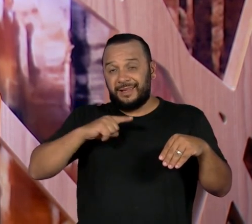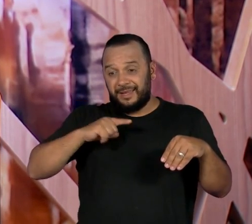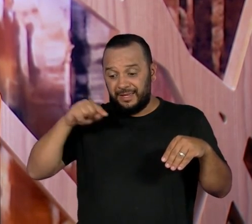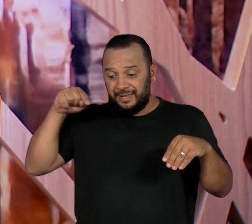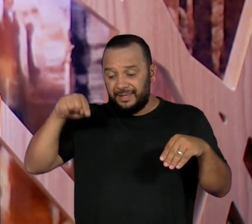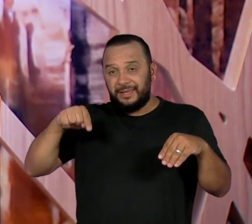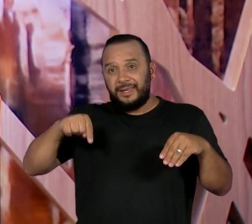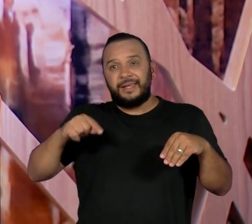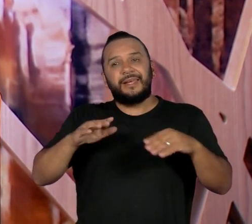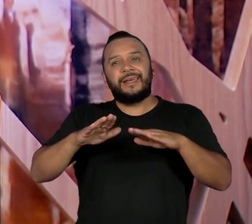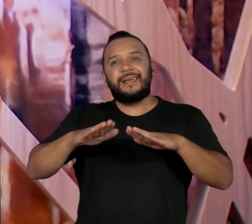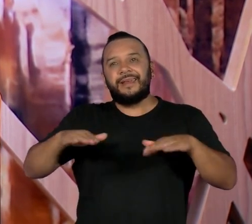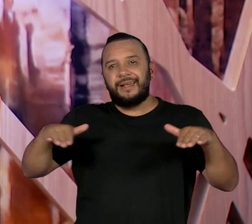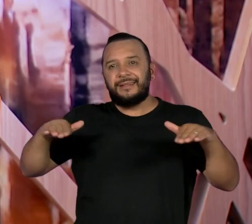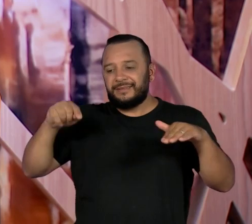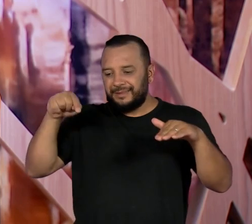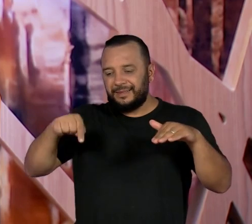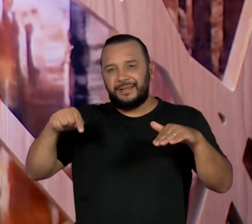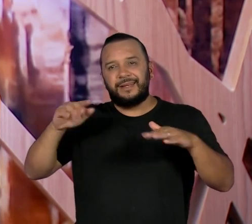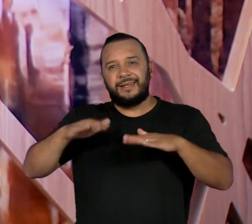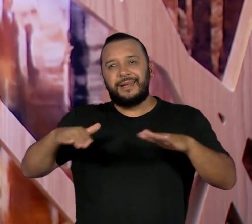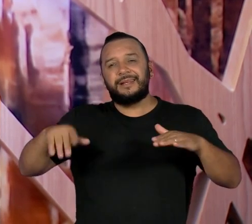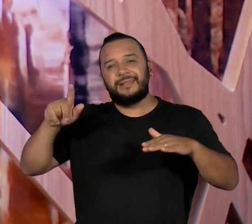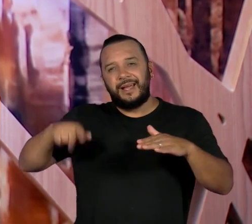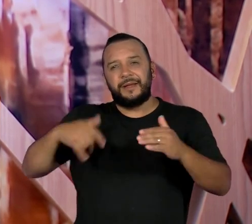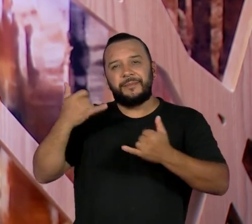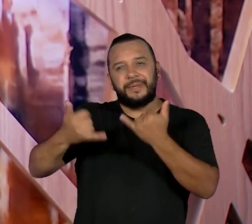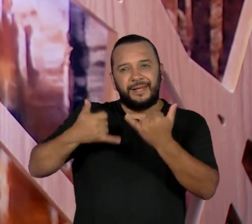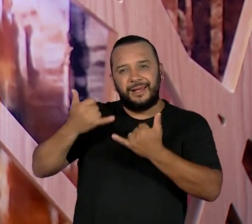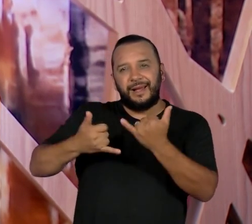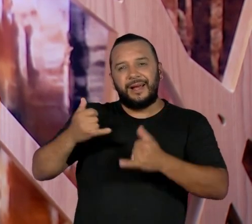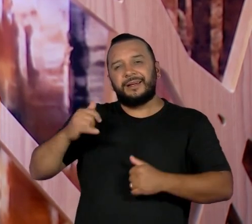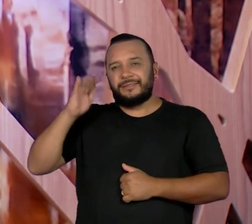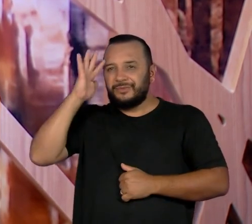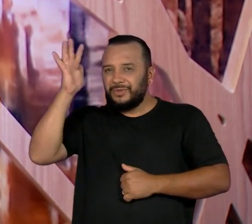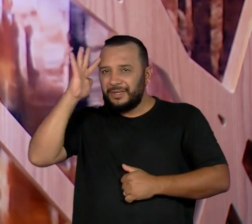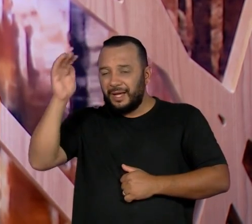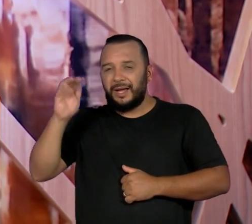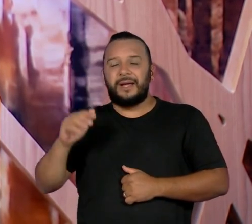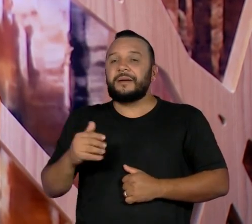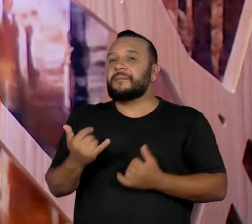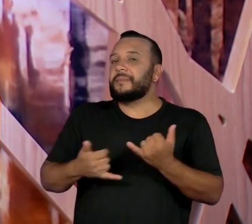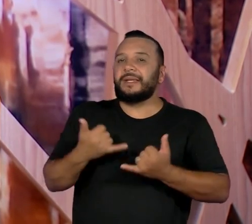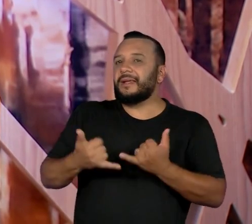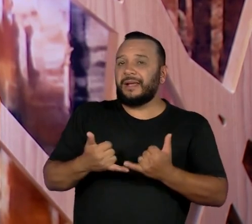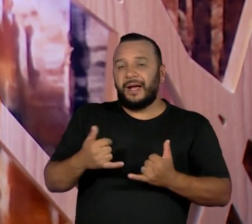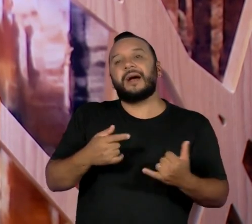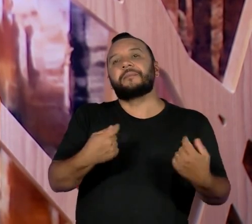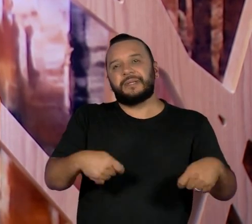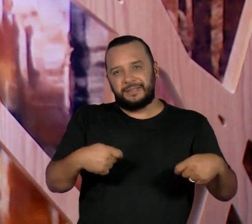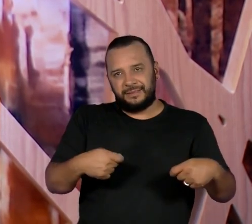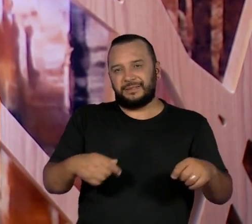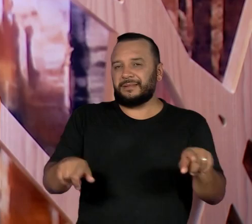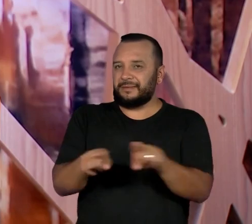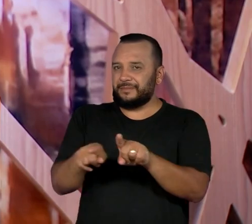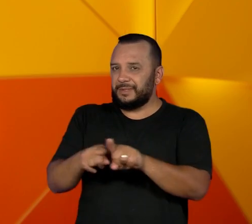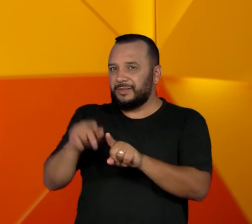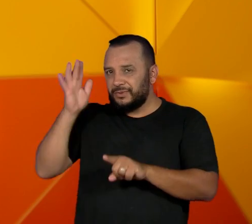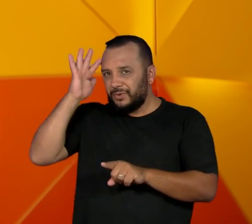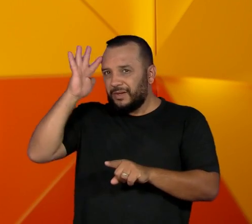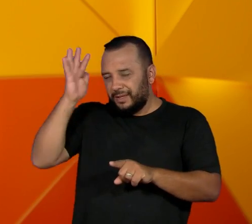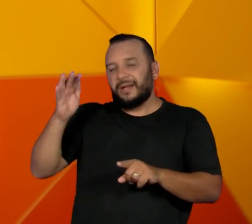por brincar e por sonhar. Com o que ela vai brincar, não importa, mas ela precisa brincar e ela precisa sonhar. Que linda